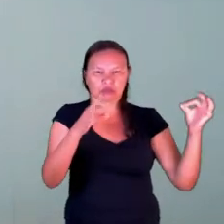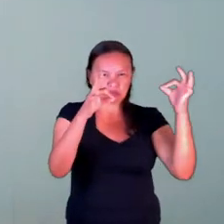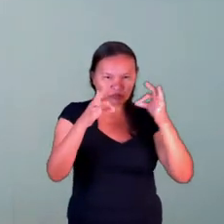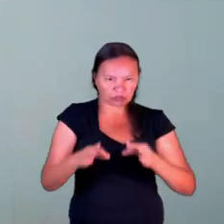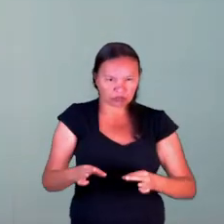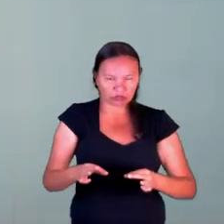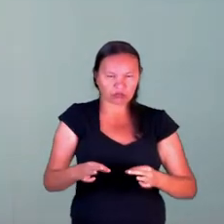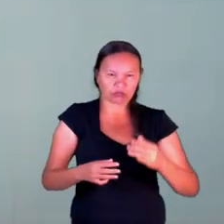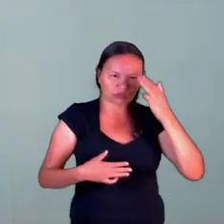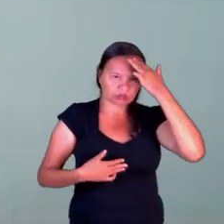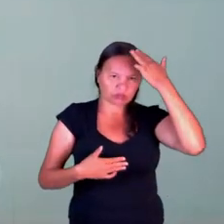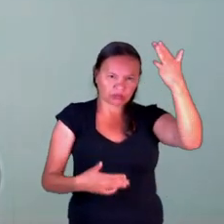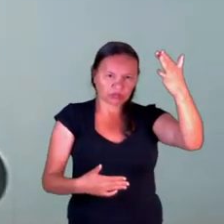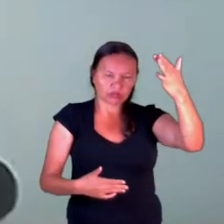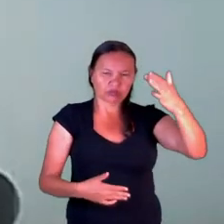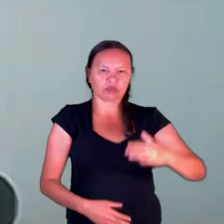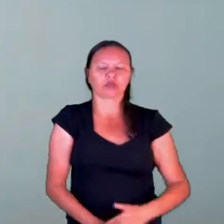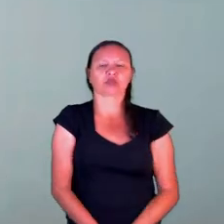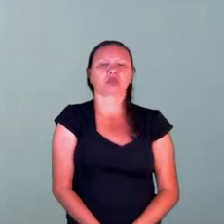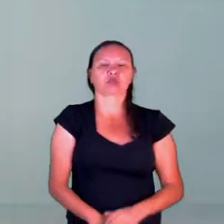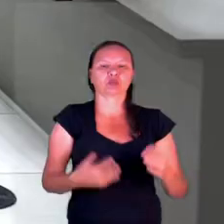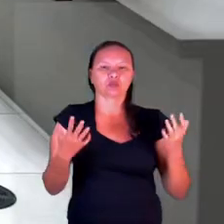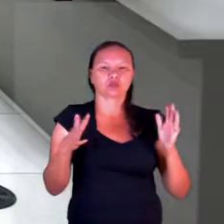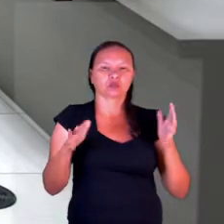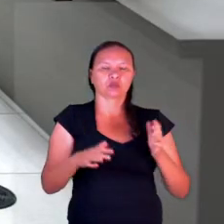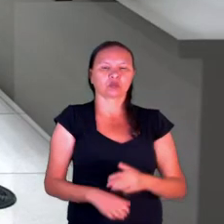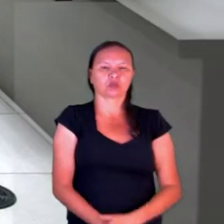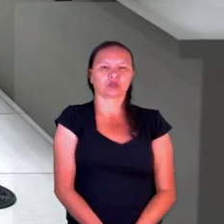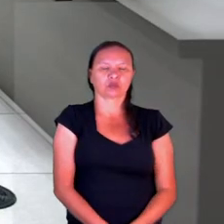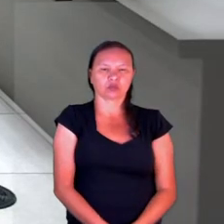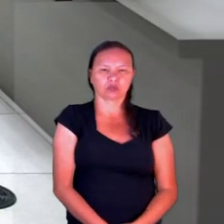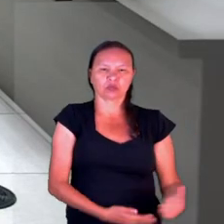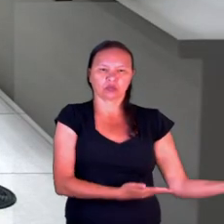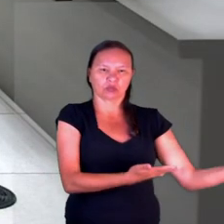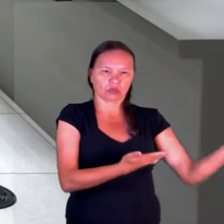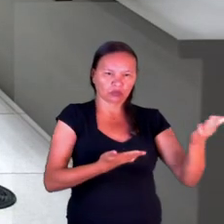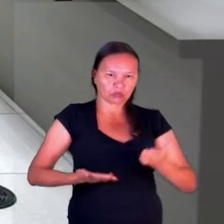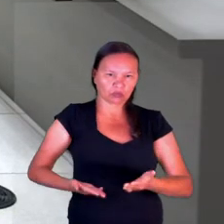isso aí obrigado pelo pelo